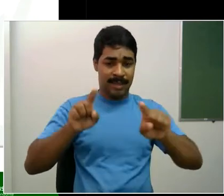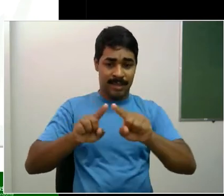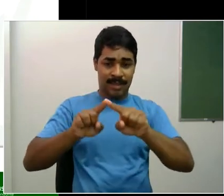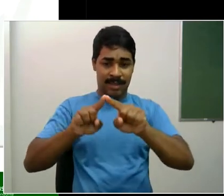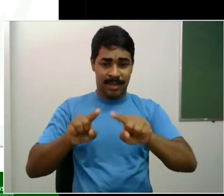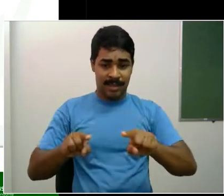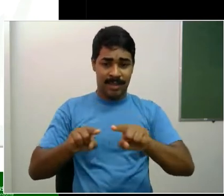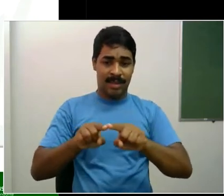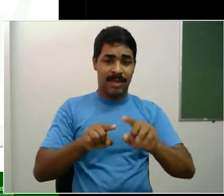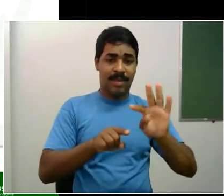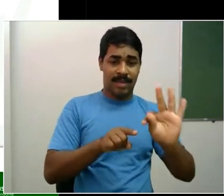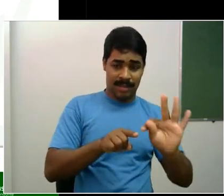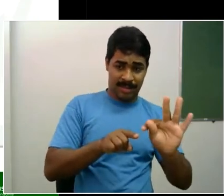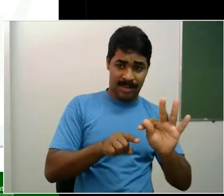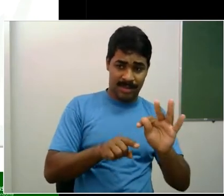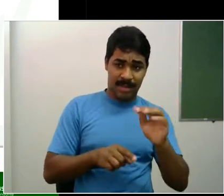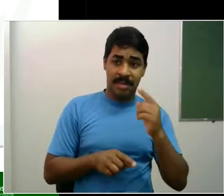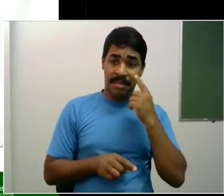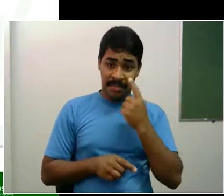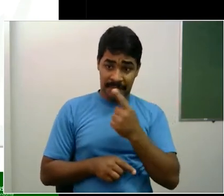do tempo, ou seja,